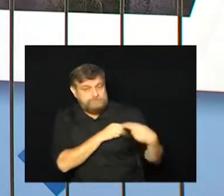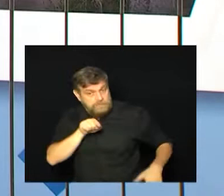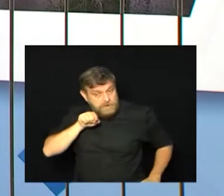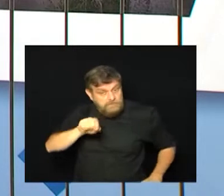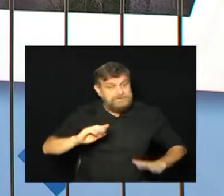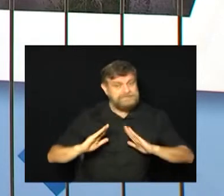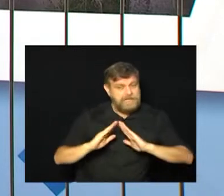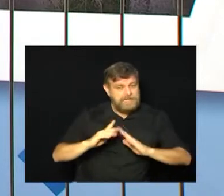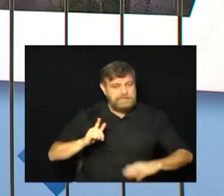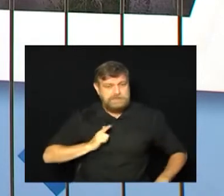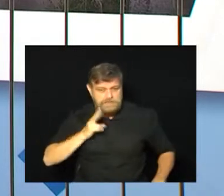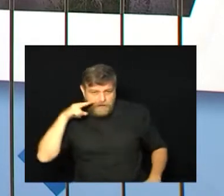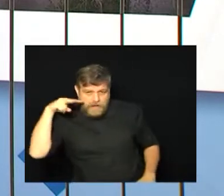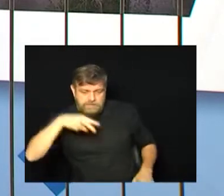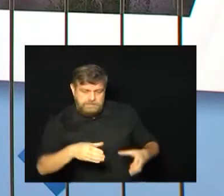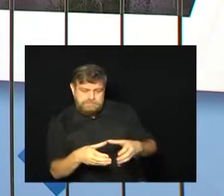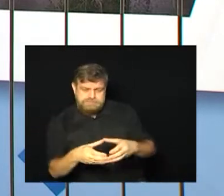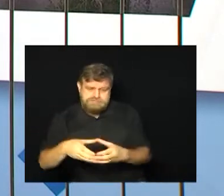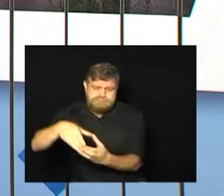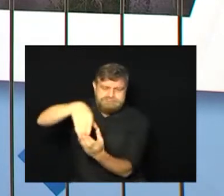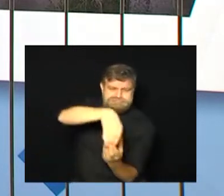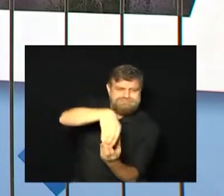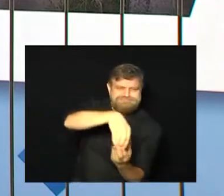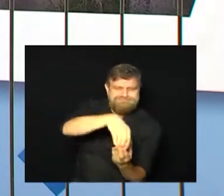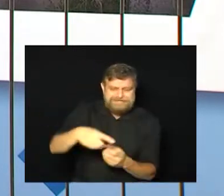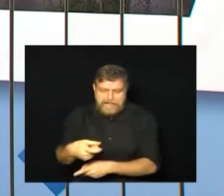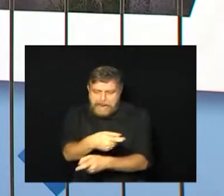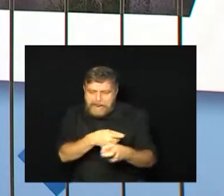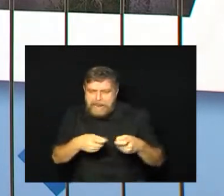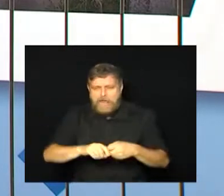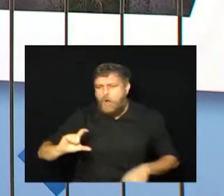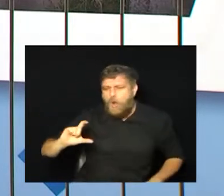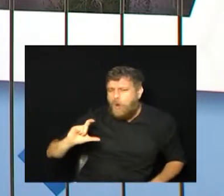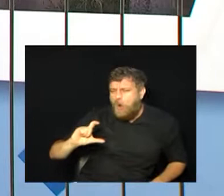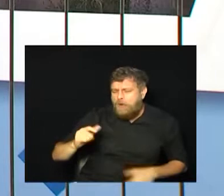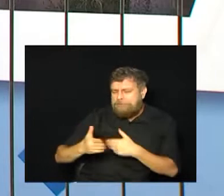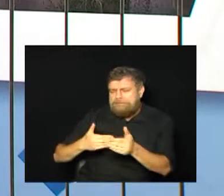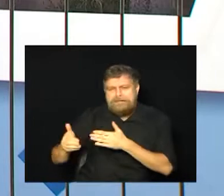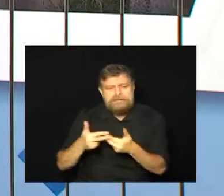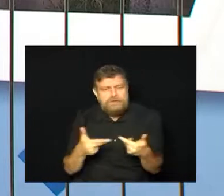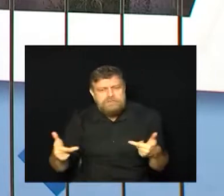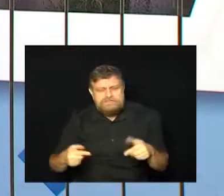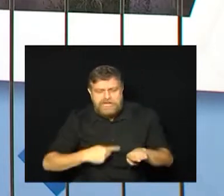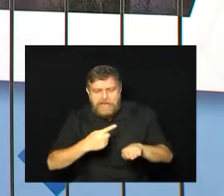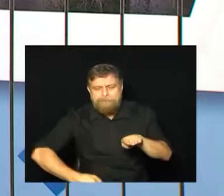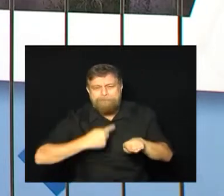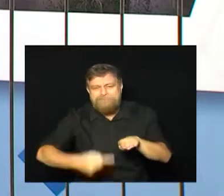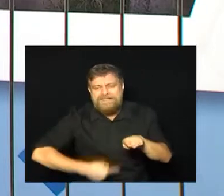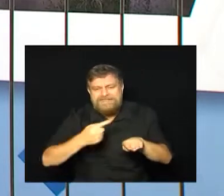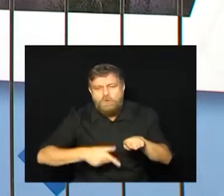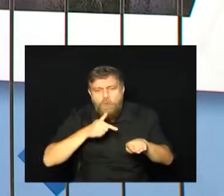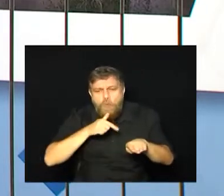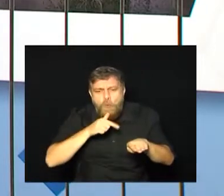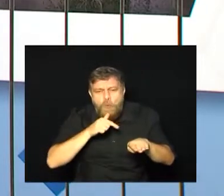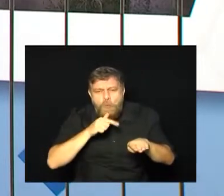casa, tá aí, viu que tem algo, um objeto, um copinho, qualquer coisa, um pneu que tá aí no seu